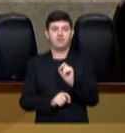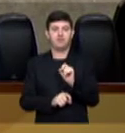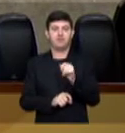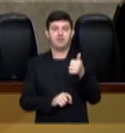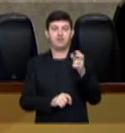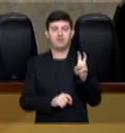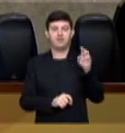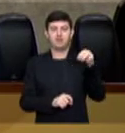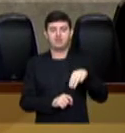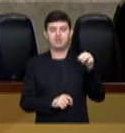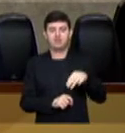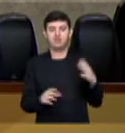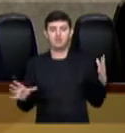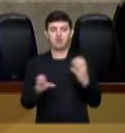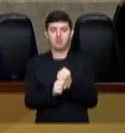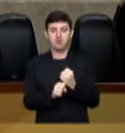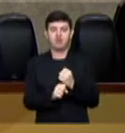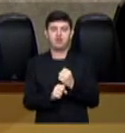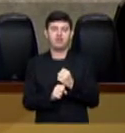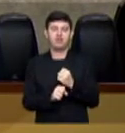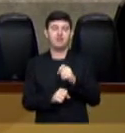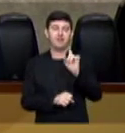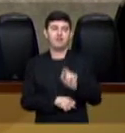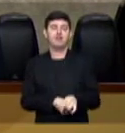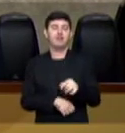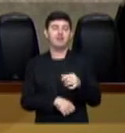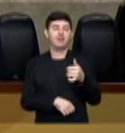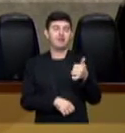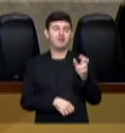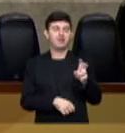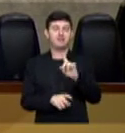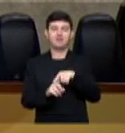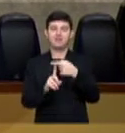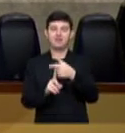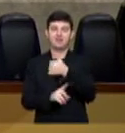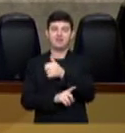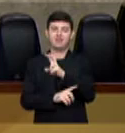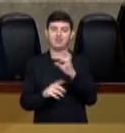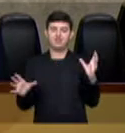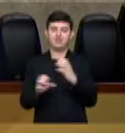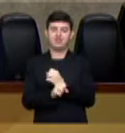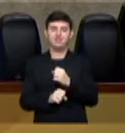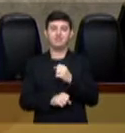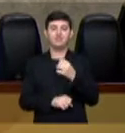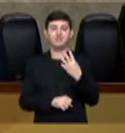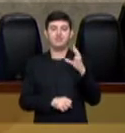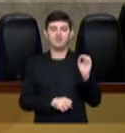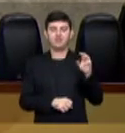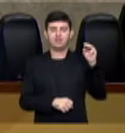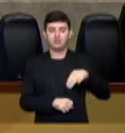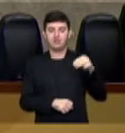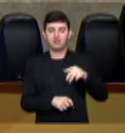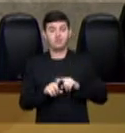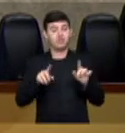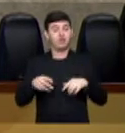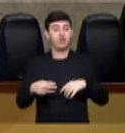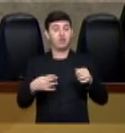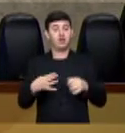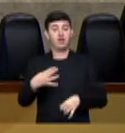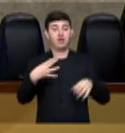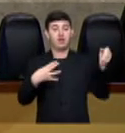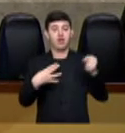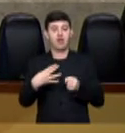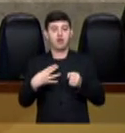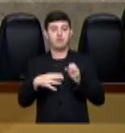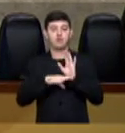de 15 minutos, que são 30. De sorte que o tempo regimental de cada amicus curiae é